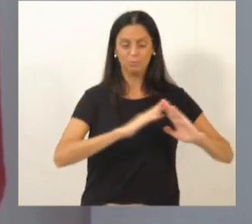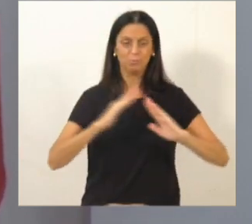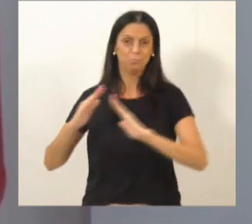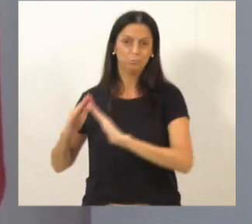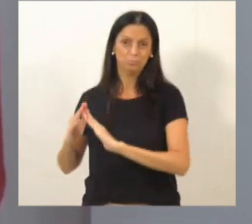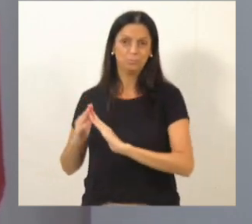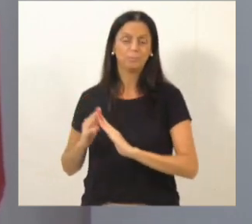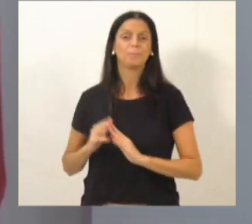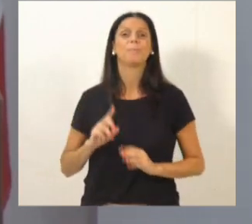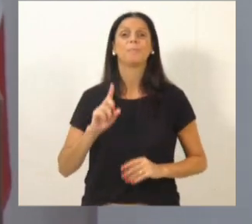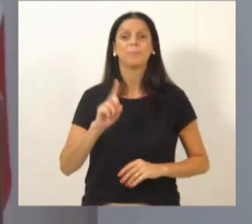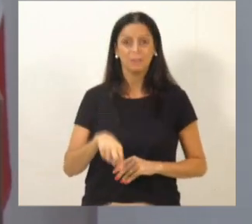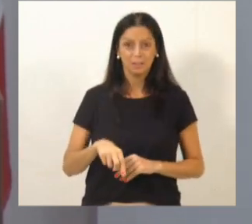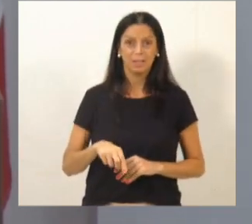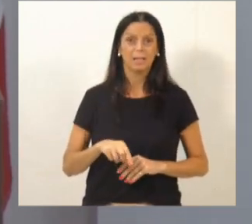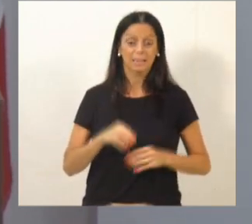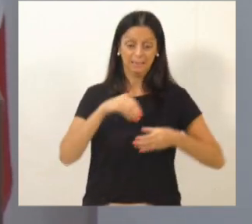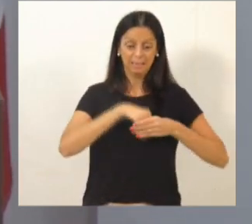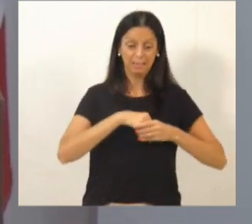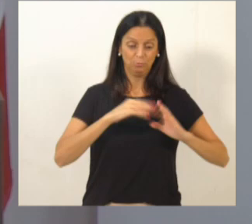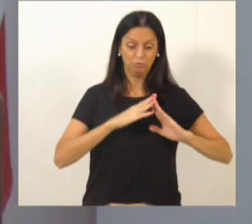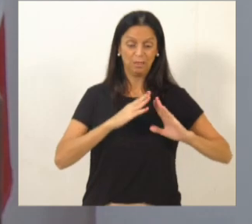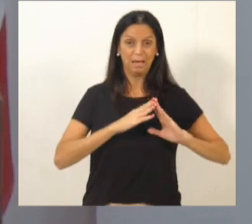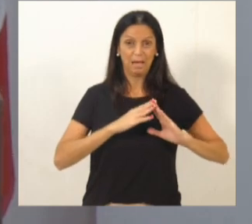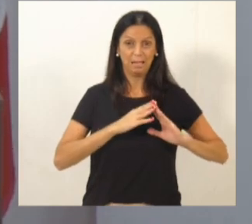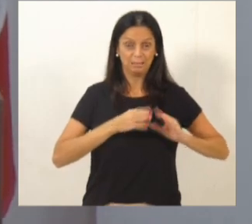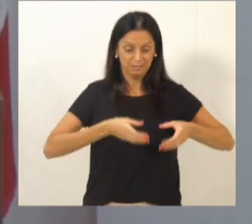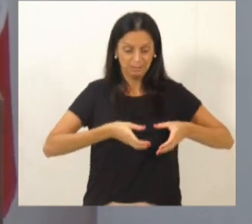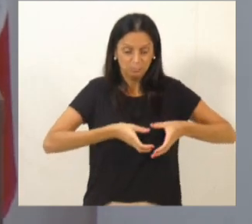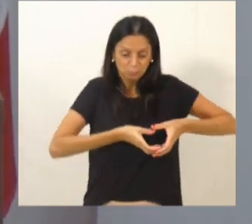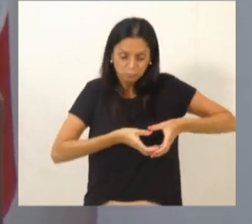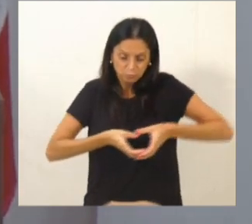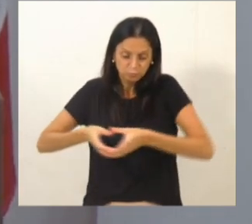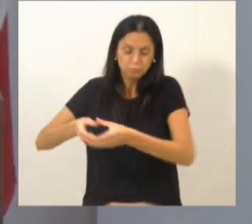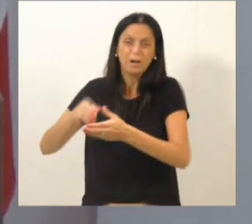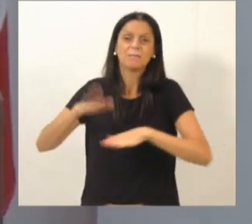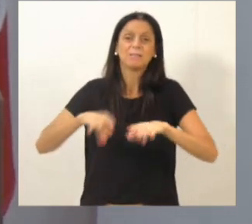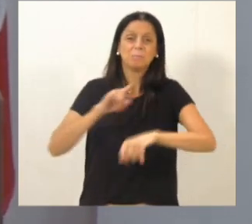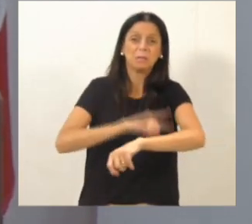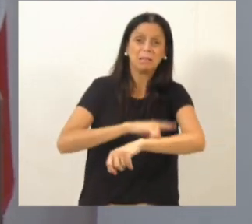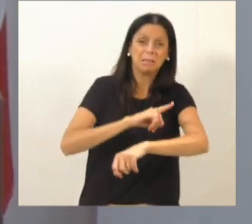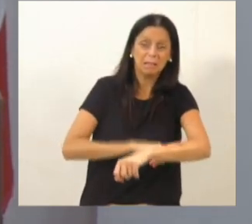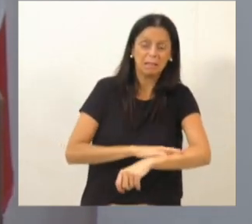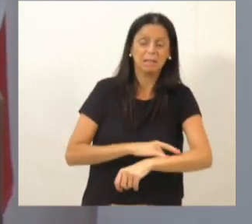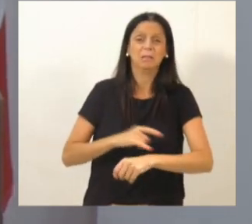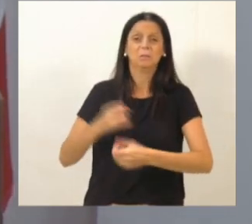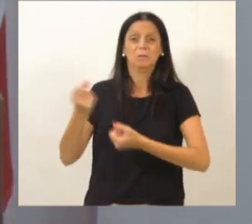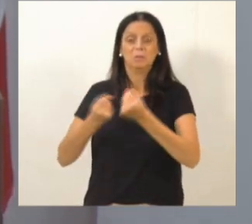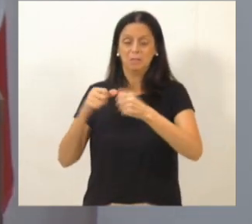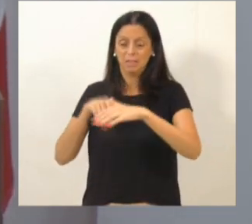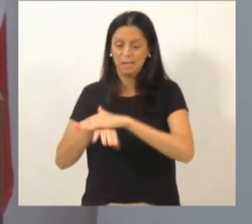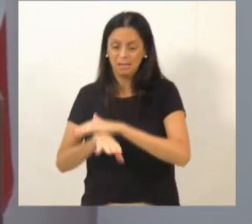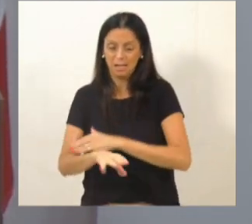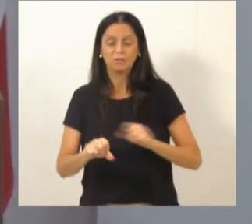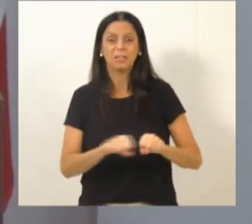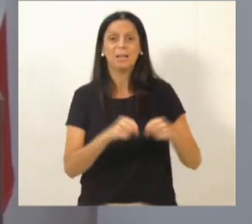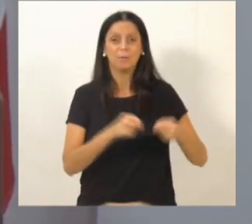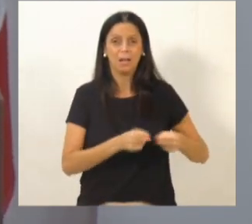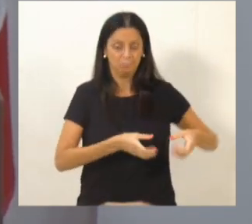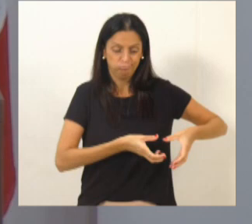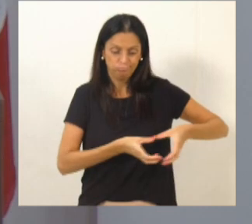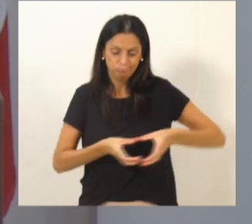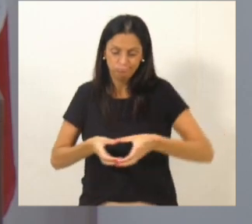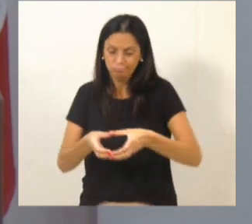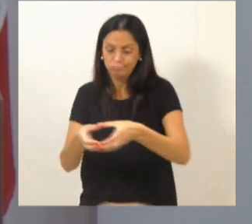mudar a tubulação de dentro de casa, às vezes quebrar banheiro, garagem, cozinha, para chegar lá na frente. A gente sabe que